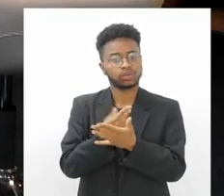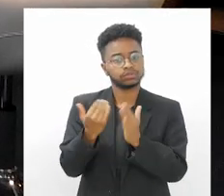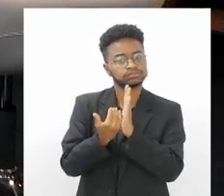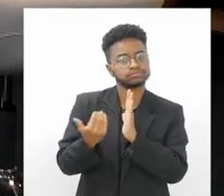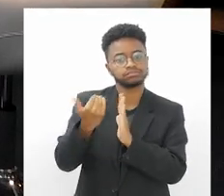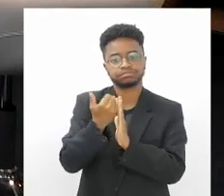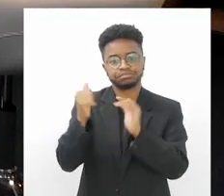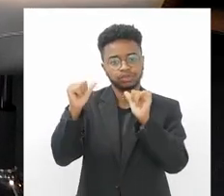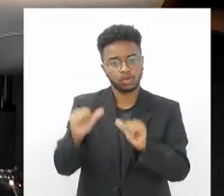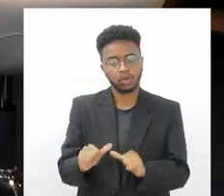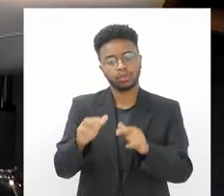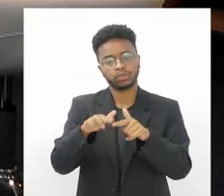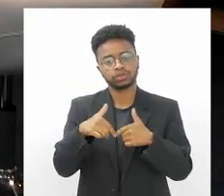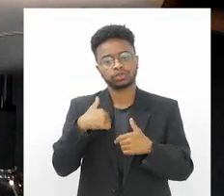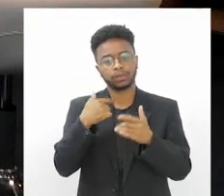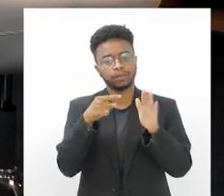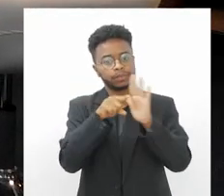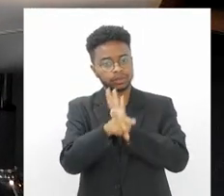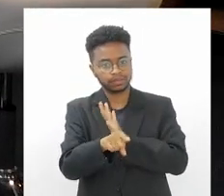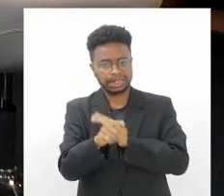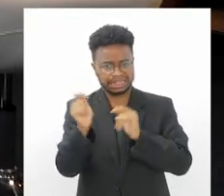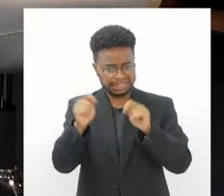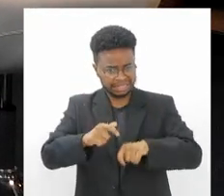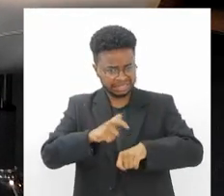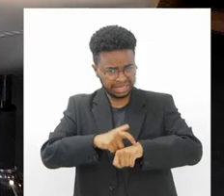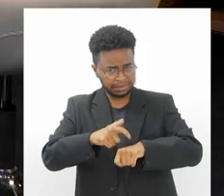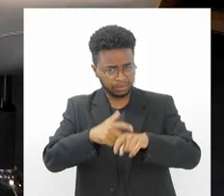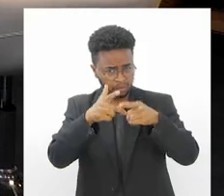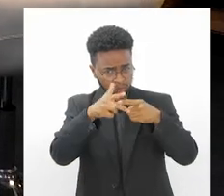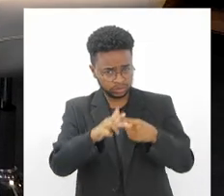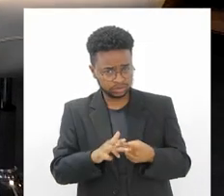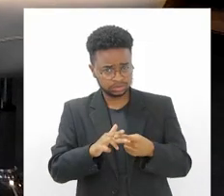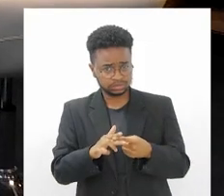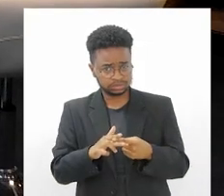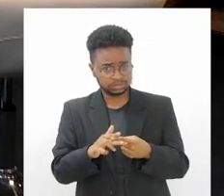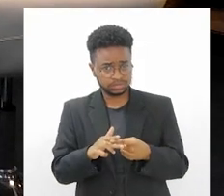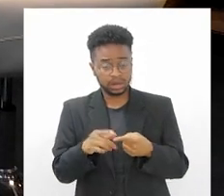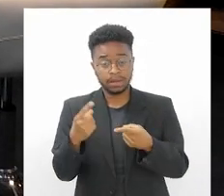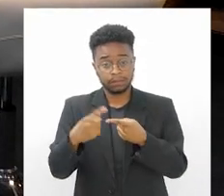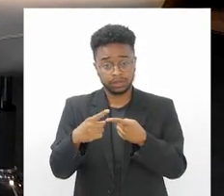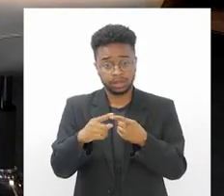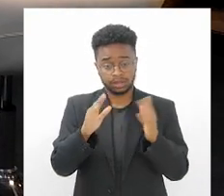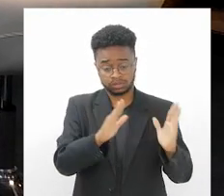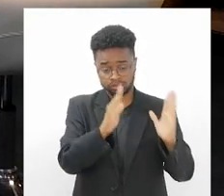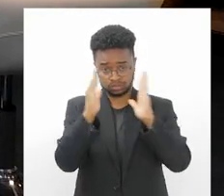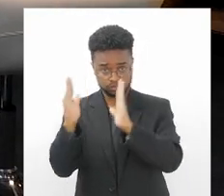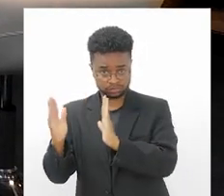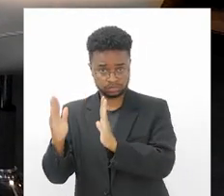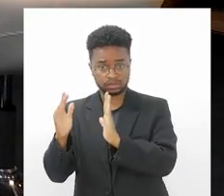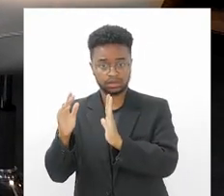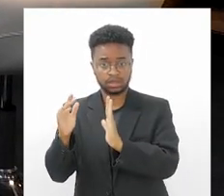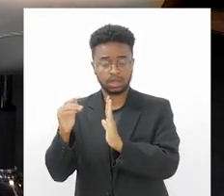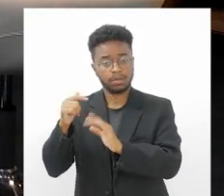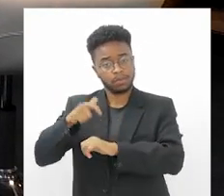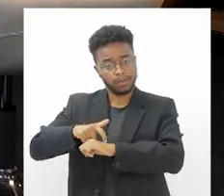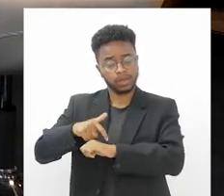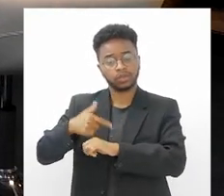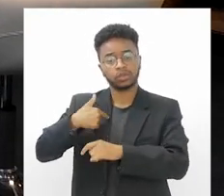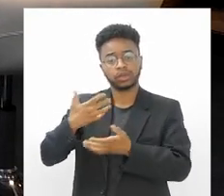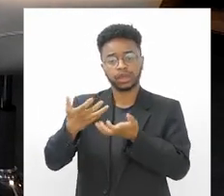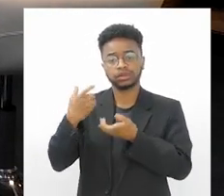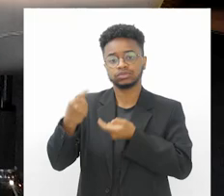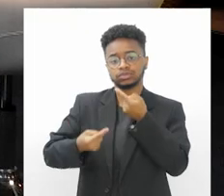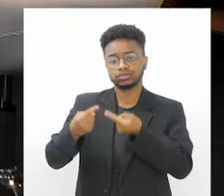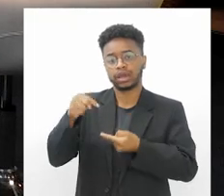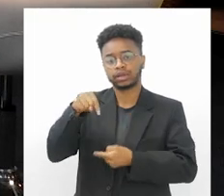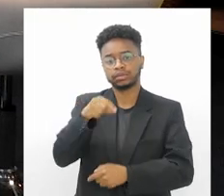vamos ser muito mais afetados. Por isso eu fiz a pergunta, ainda dá tempo para isso? Porque na segunda parte, eu